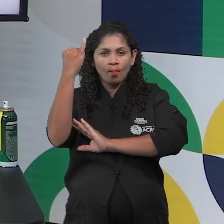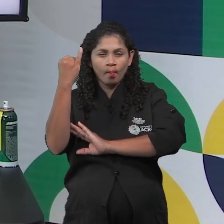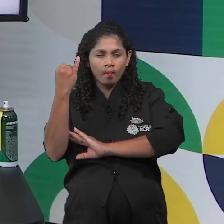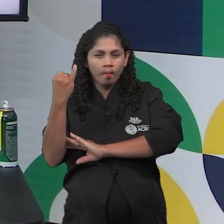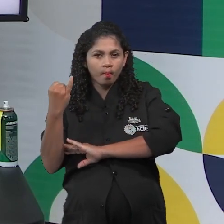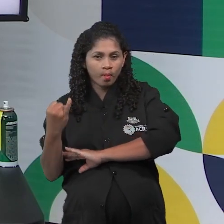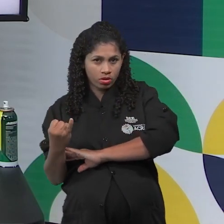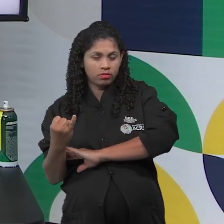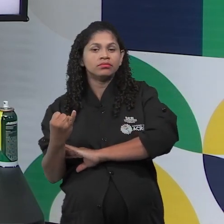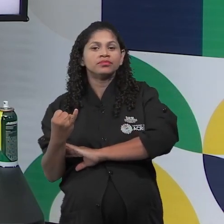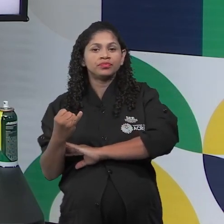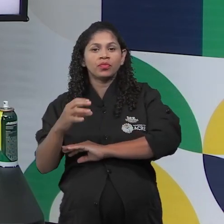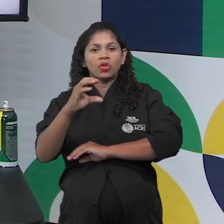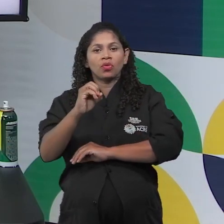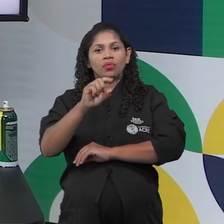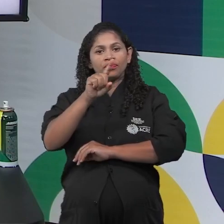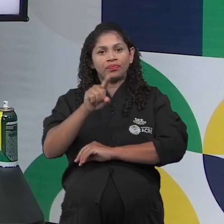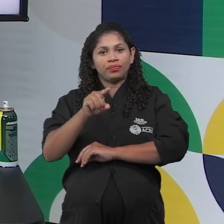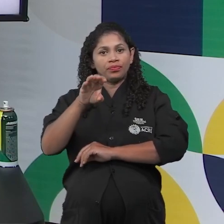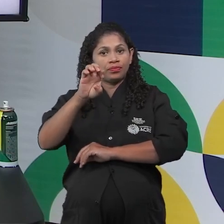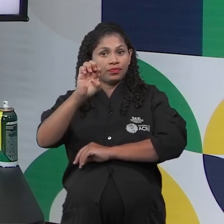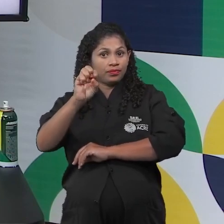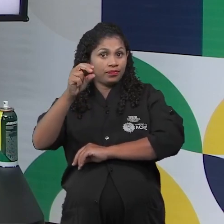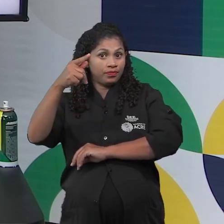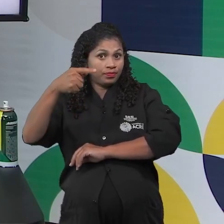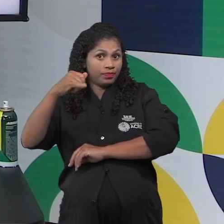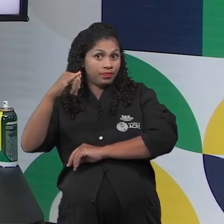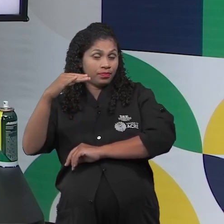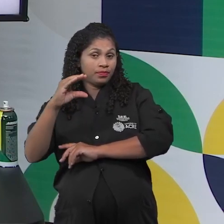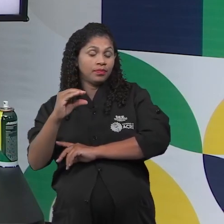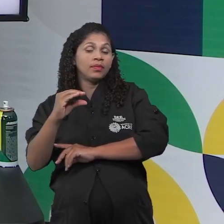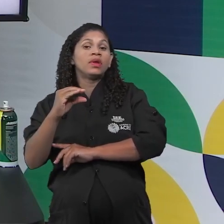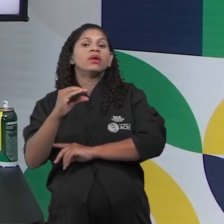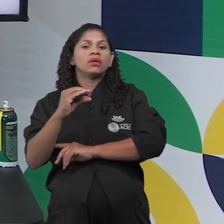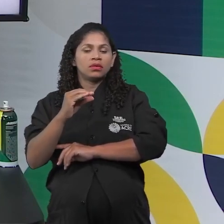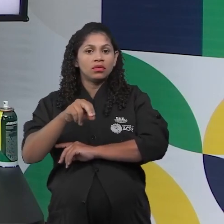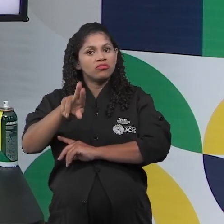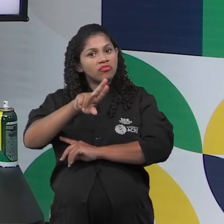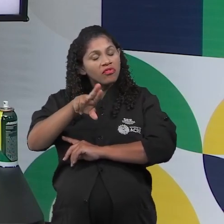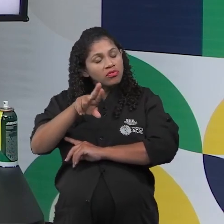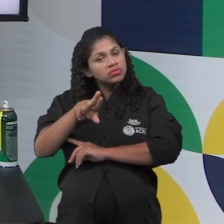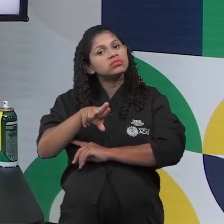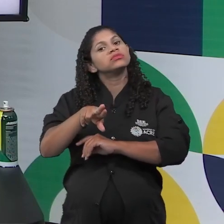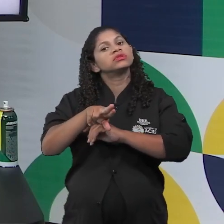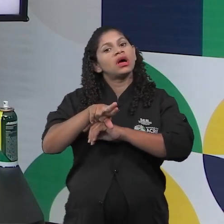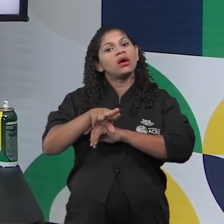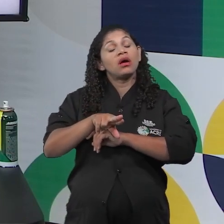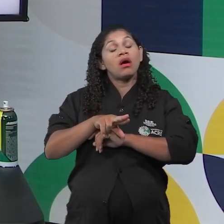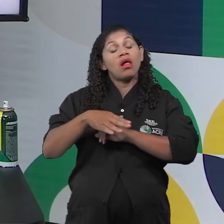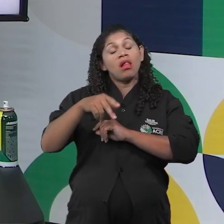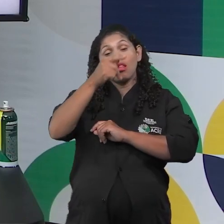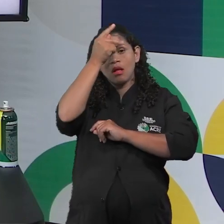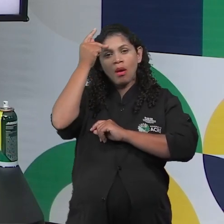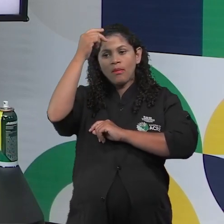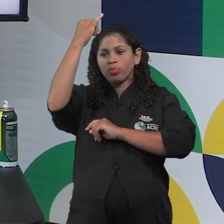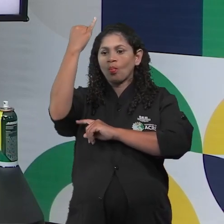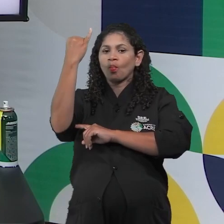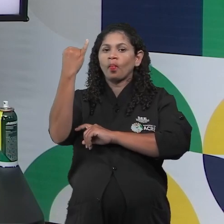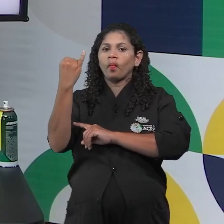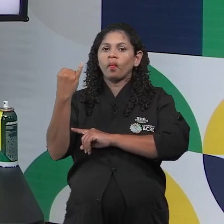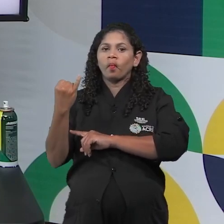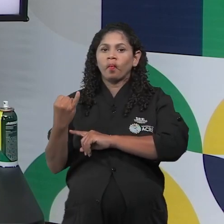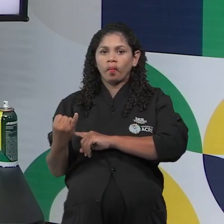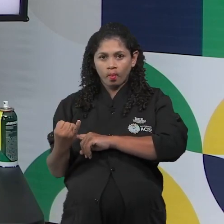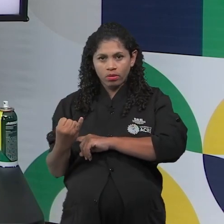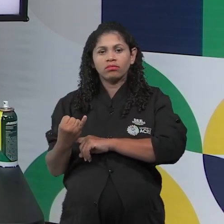famoso Ozempic, a liraglutida, a semaglutida, né, que são os medicamentos que fazem a pessoa emagrecer ali, ó, de 10